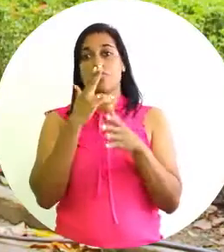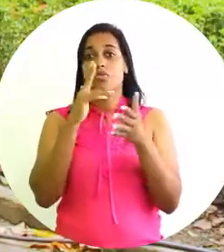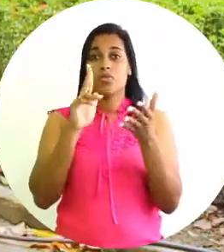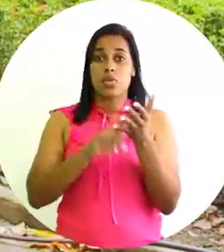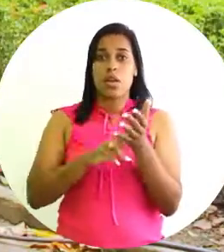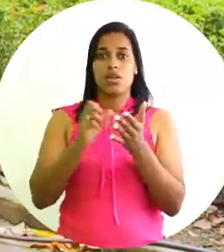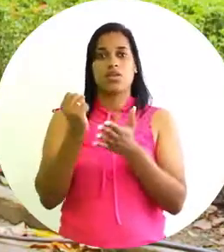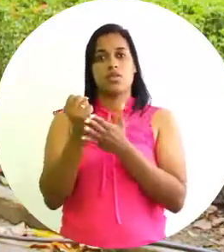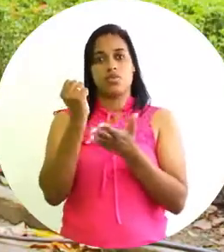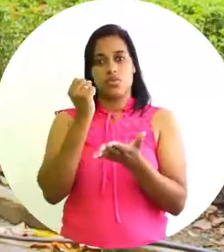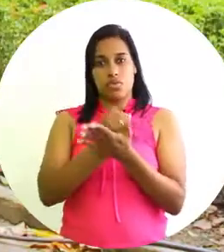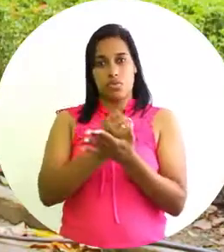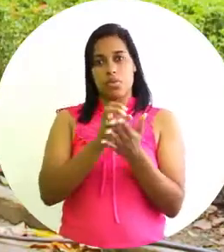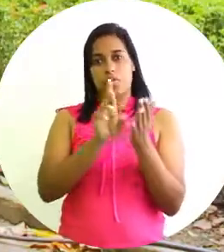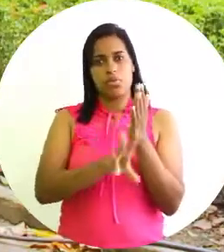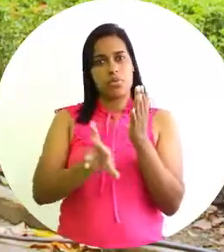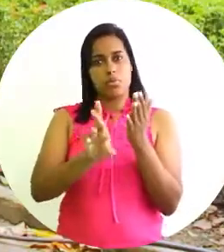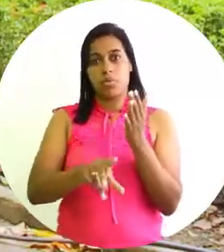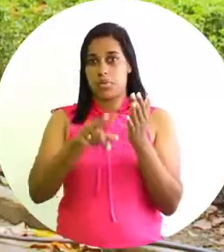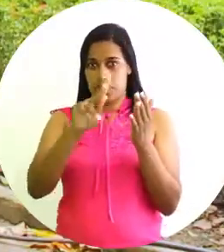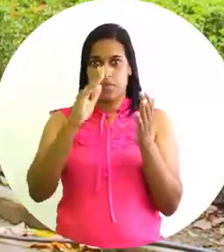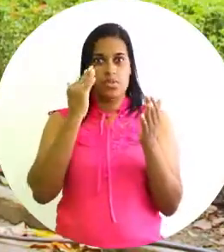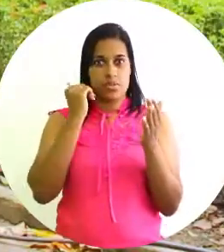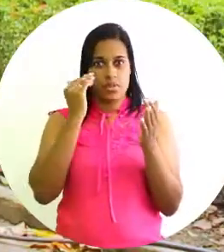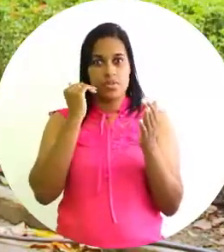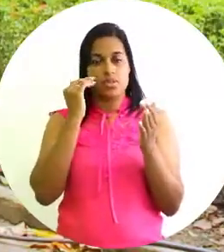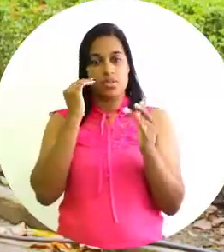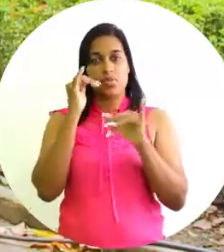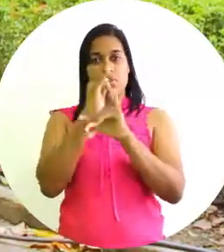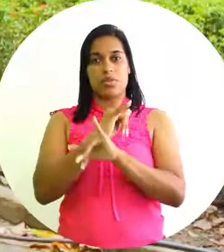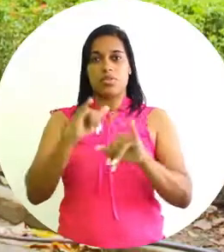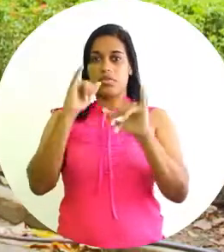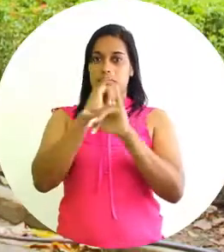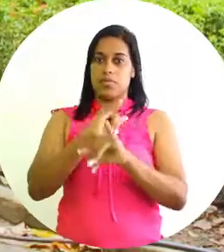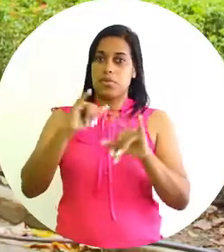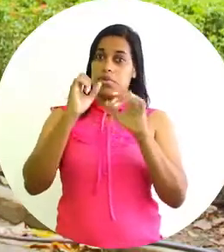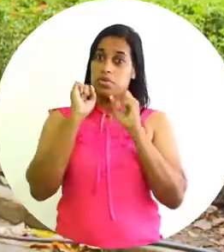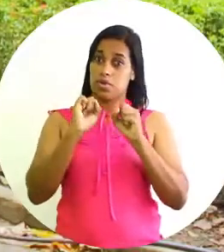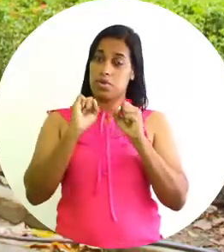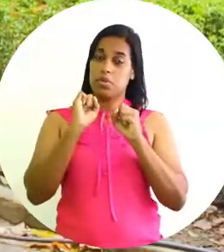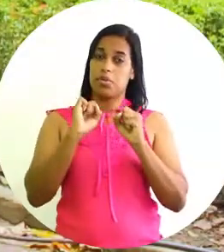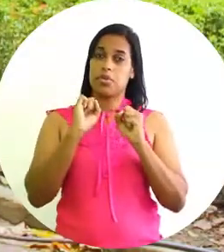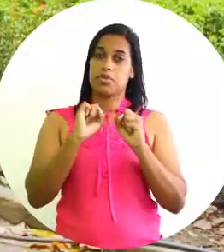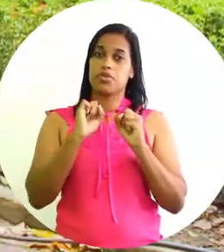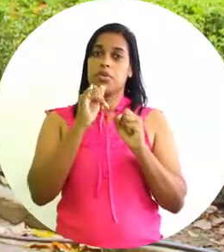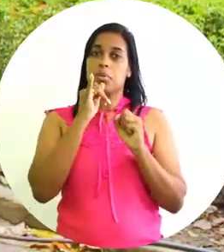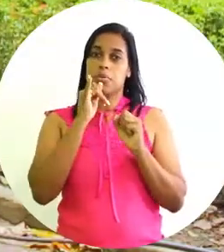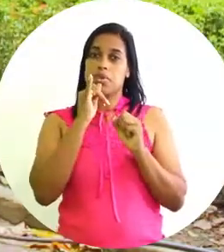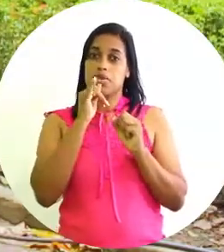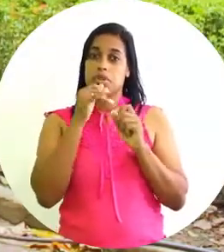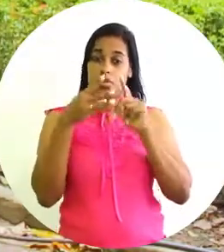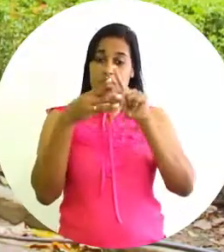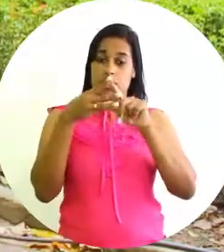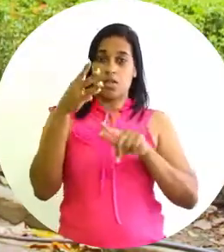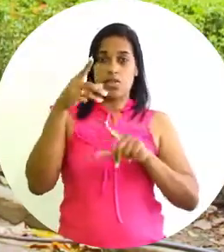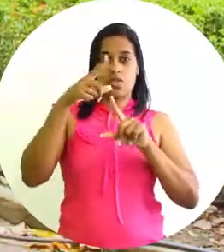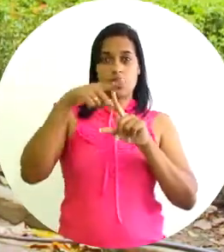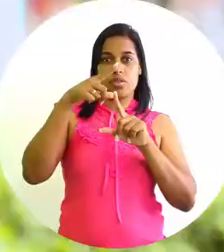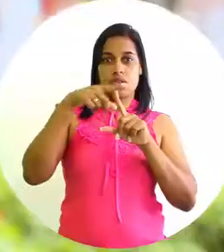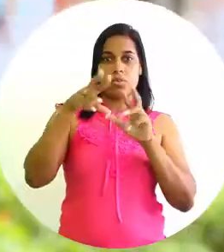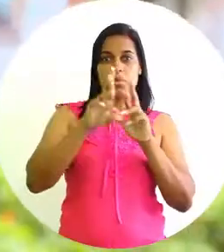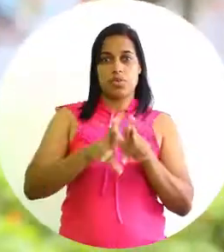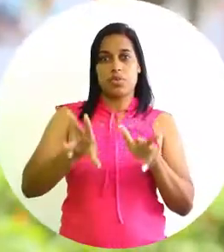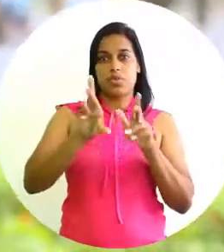cartas, documentos. Mas você sabia que as fontes de informação podem ser classificadas em 3 tipos